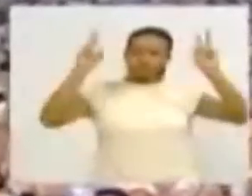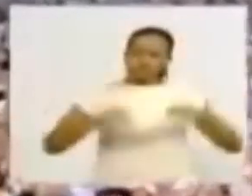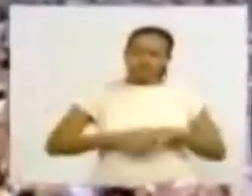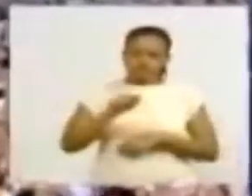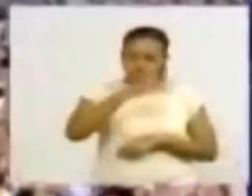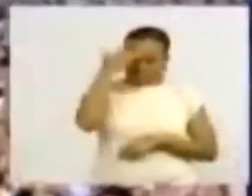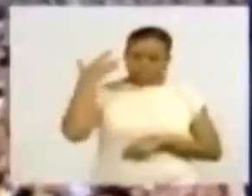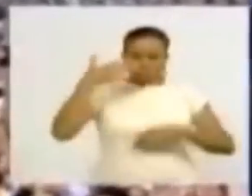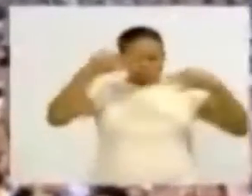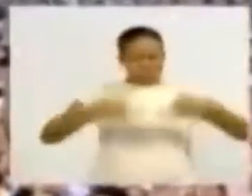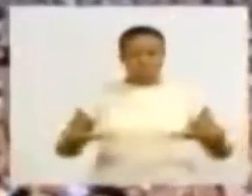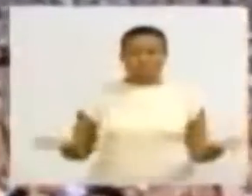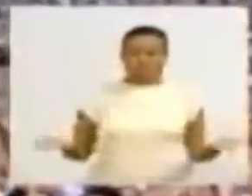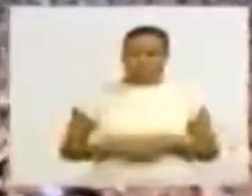pessoa.